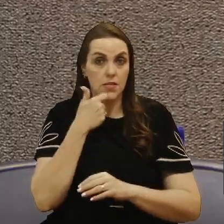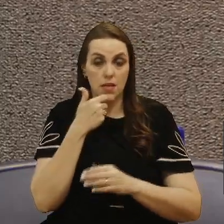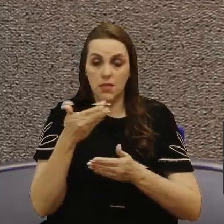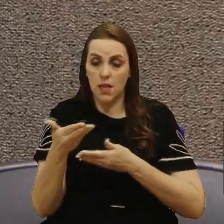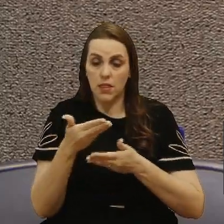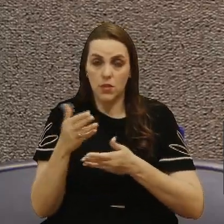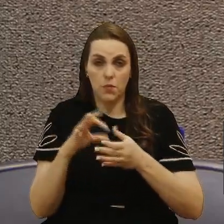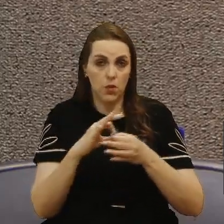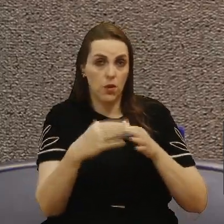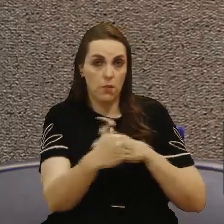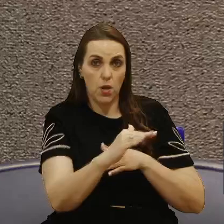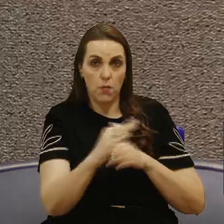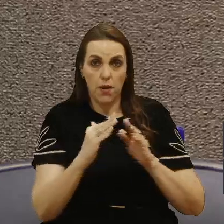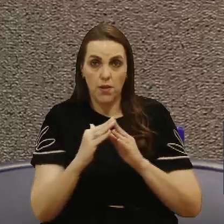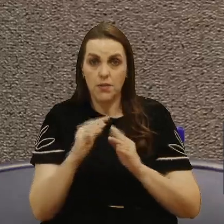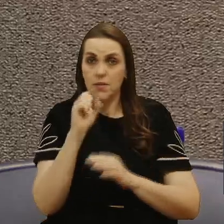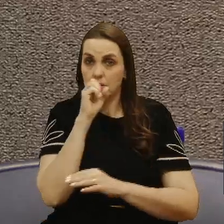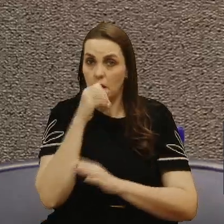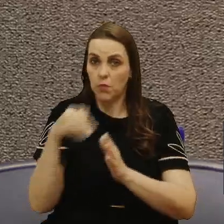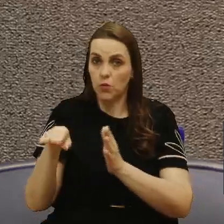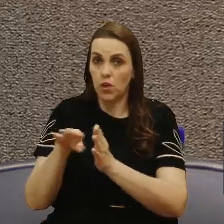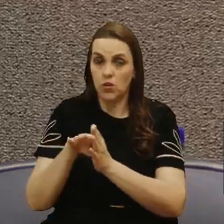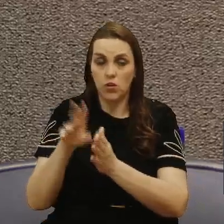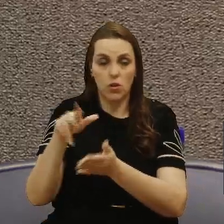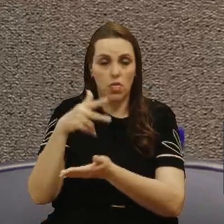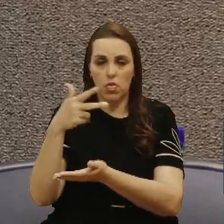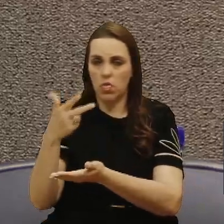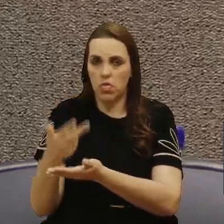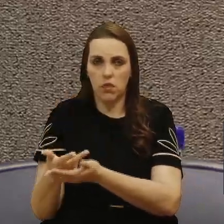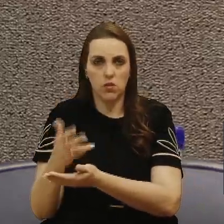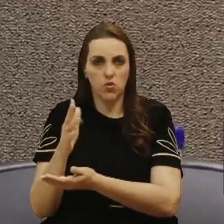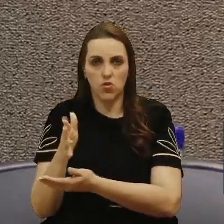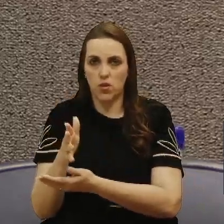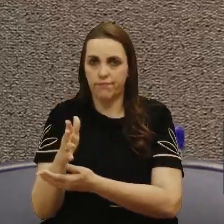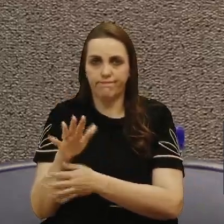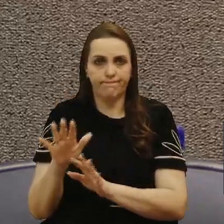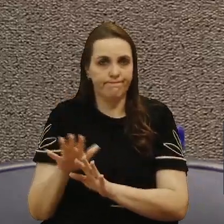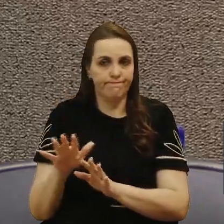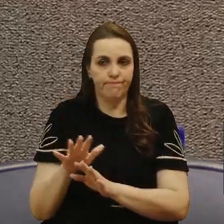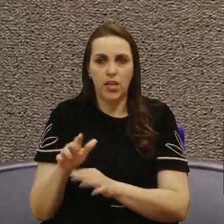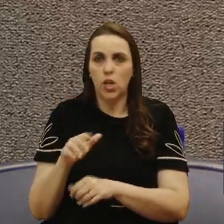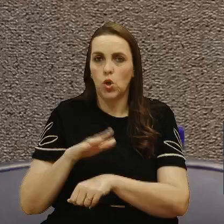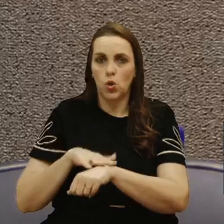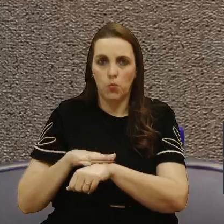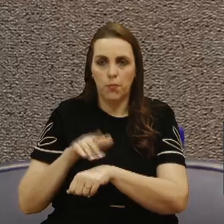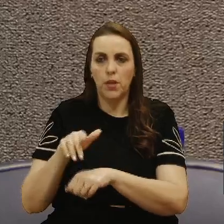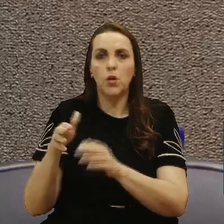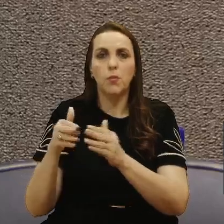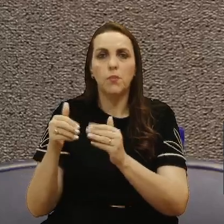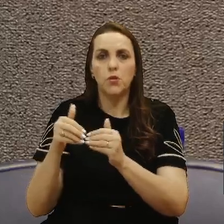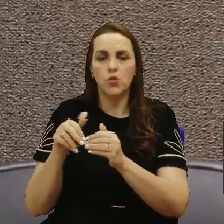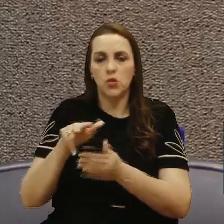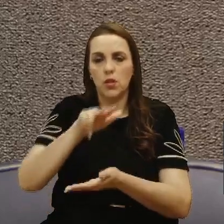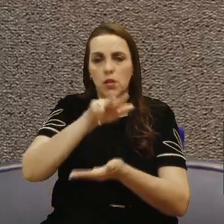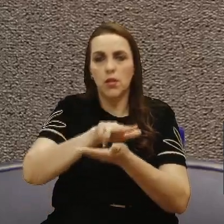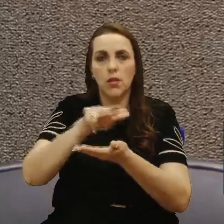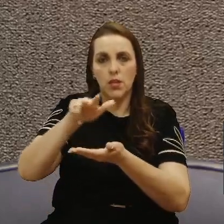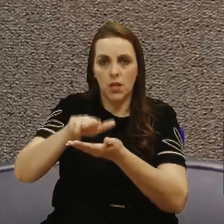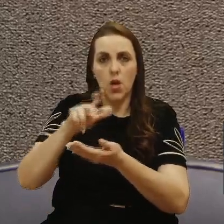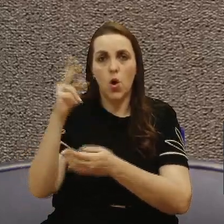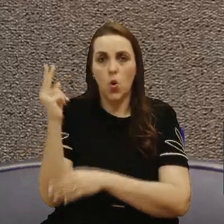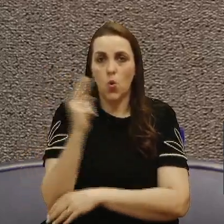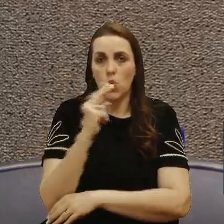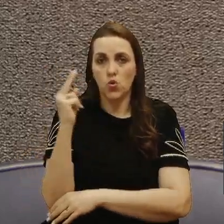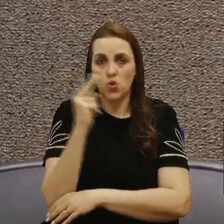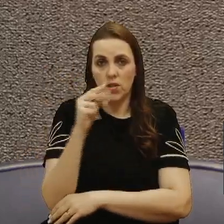no sábado, quando ela chega na UPA, ela chega desfalecida, e somente aí que se é pedido um leito com urgência, e